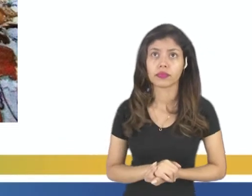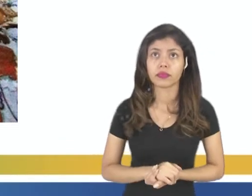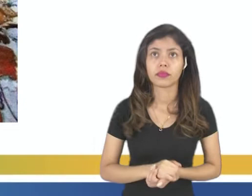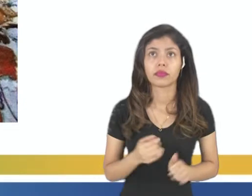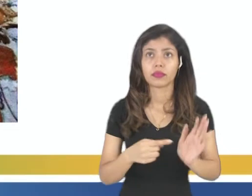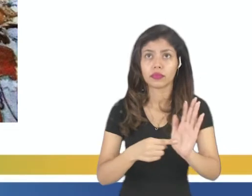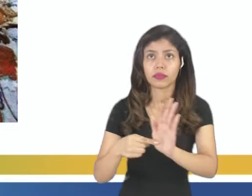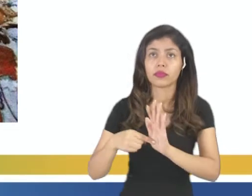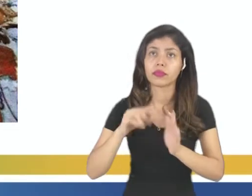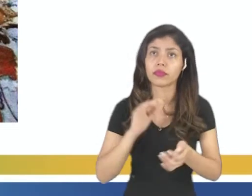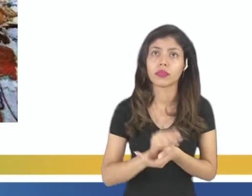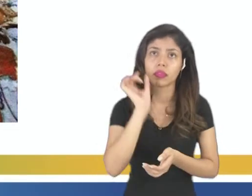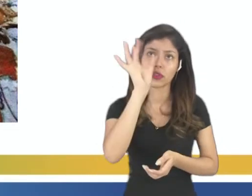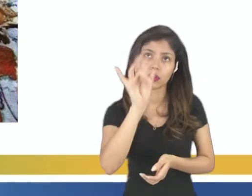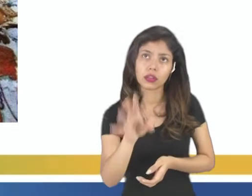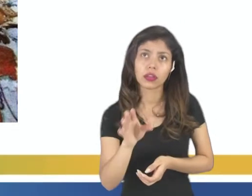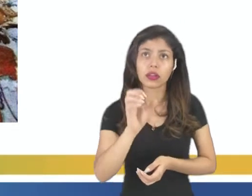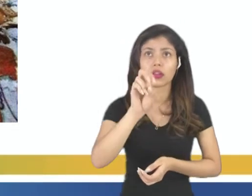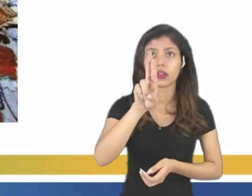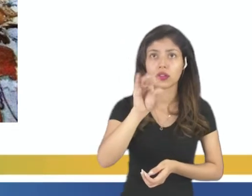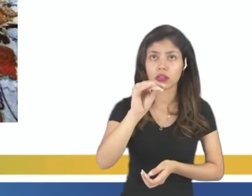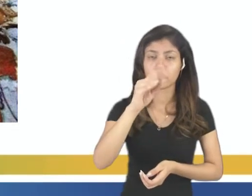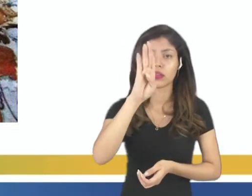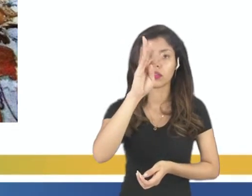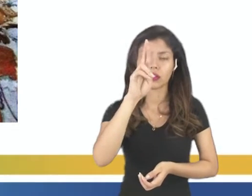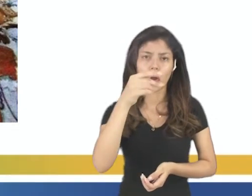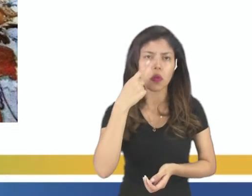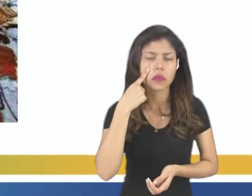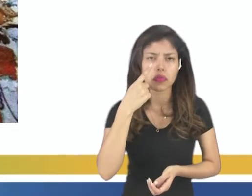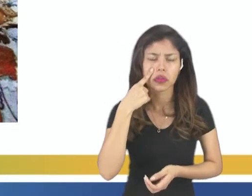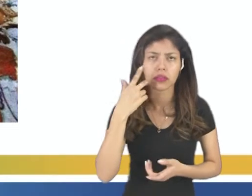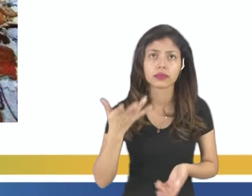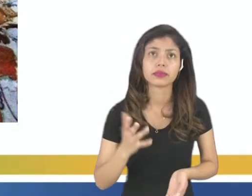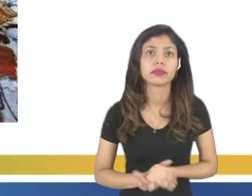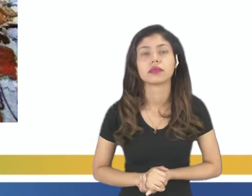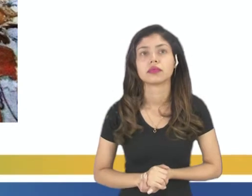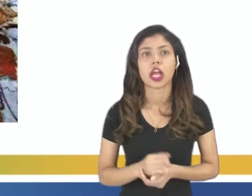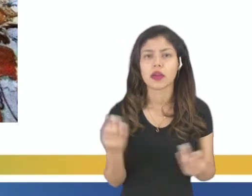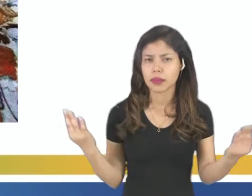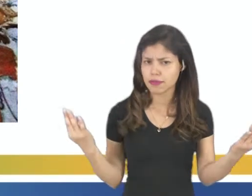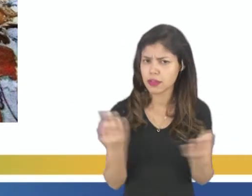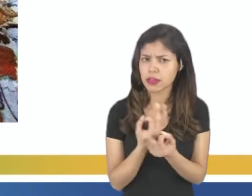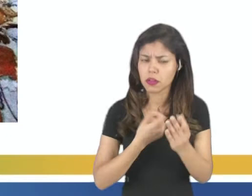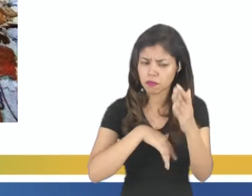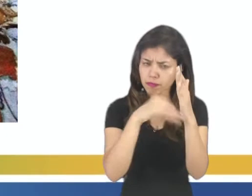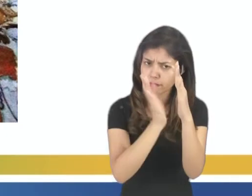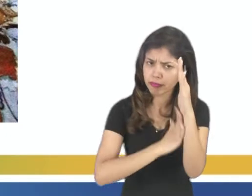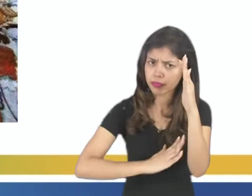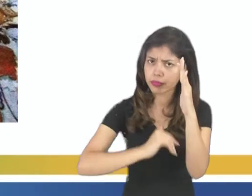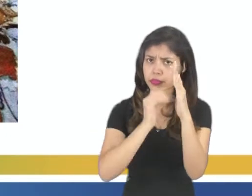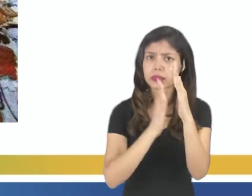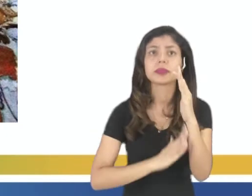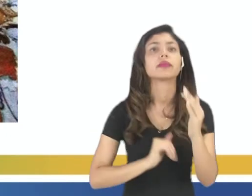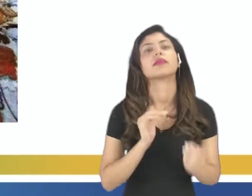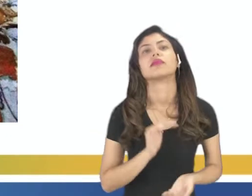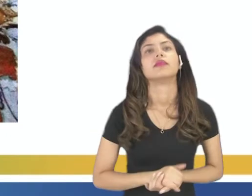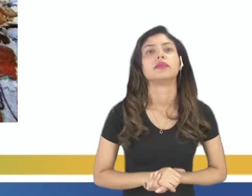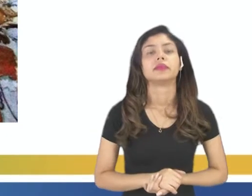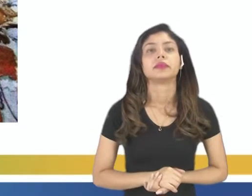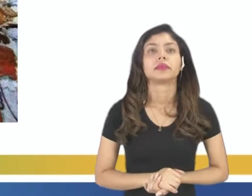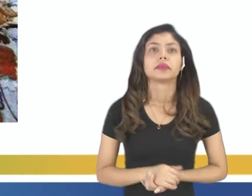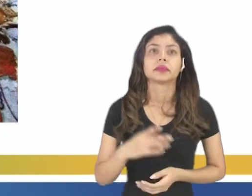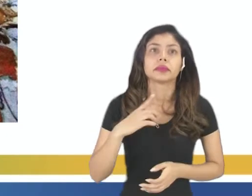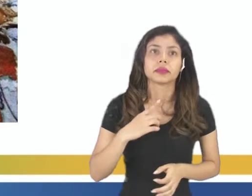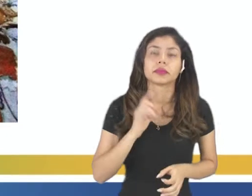de Santo Antônio em Ouro Branco. Então observem aí, olha a perfeição dessa obra, né? E tem